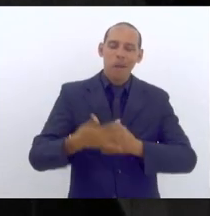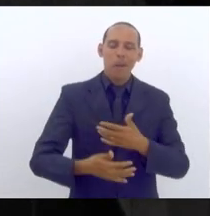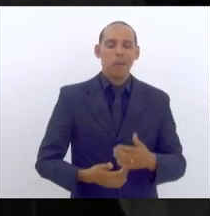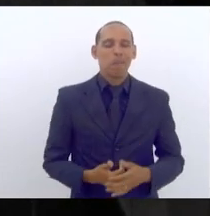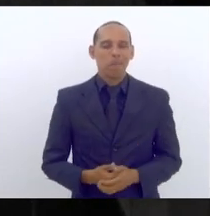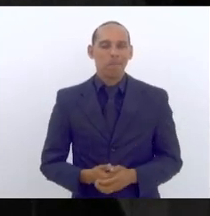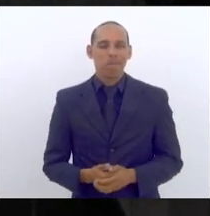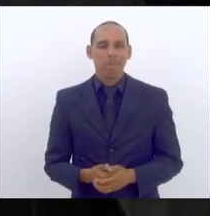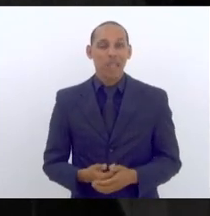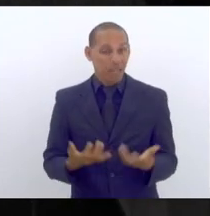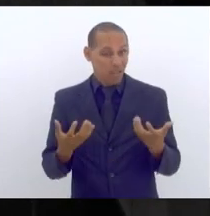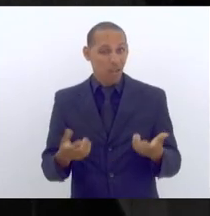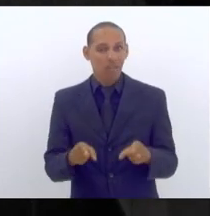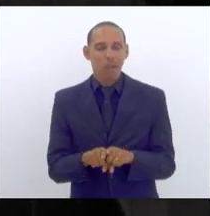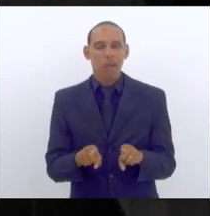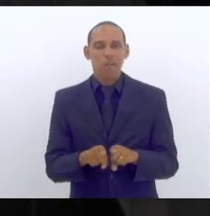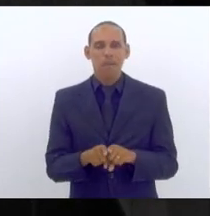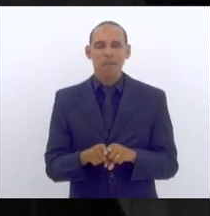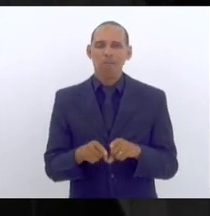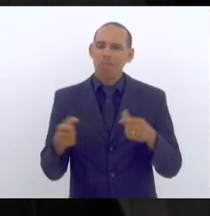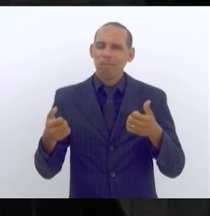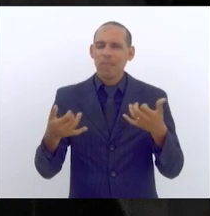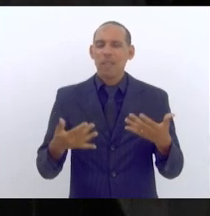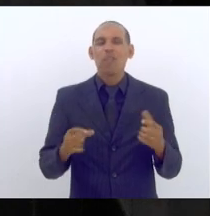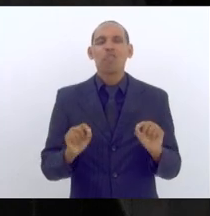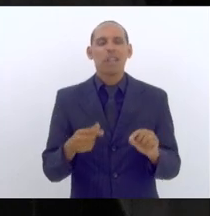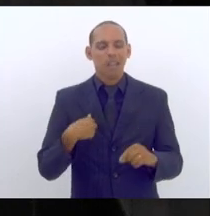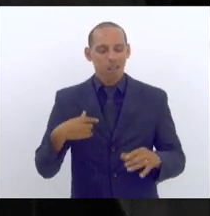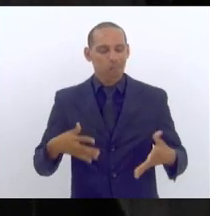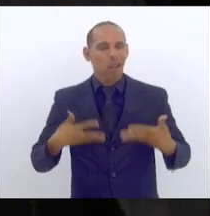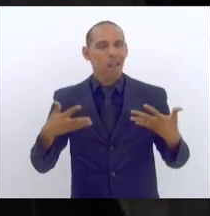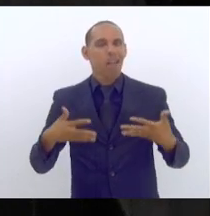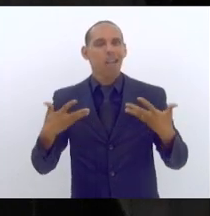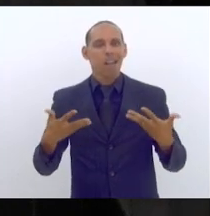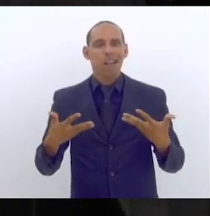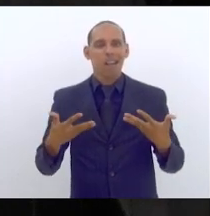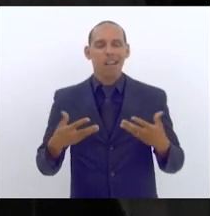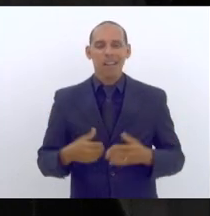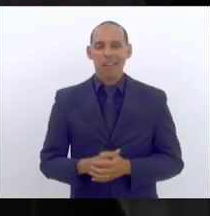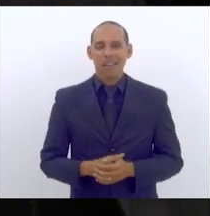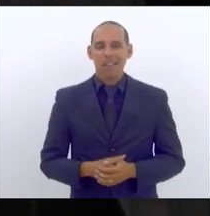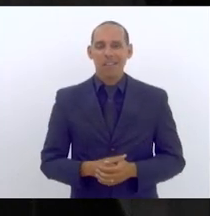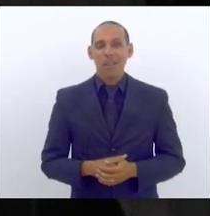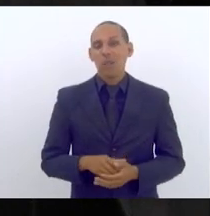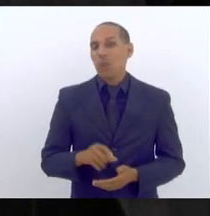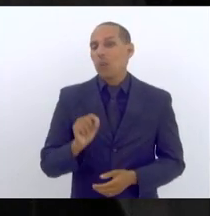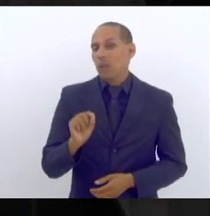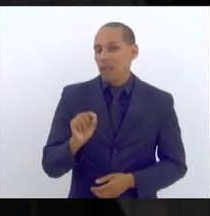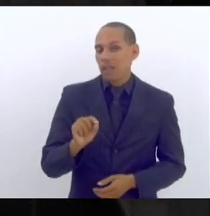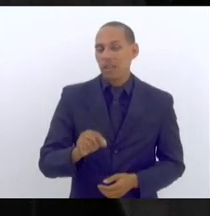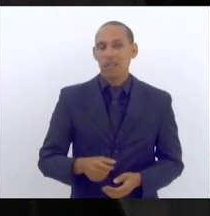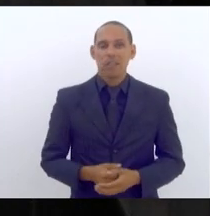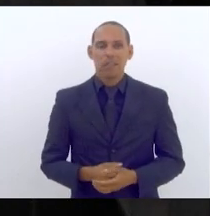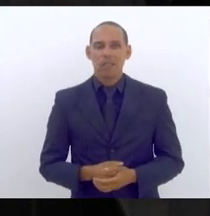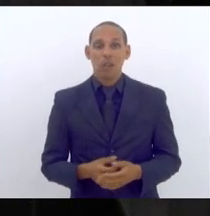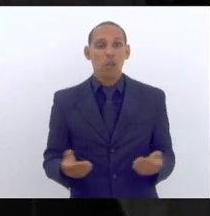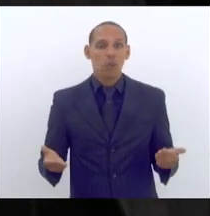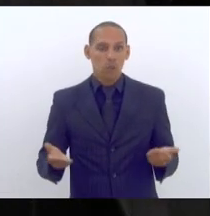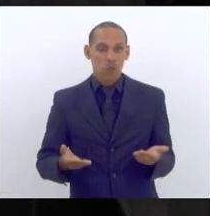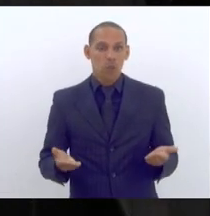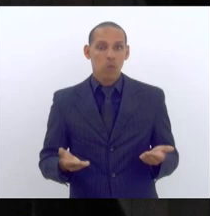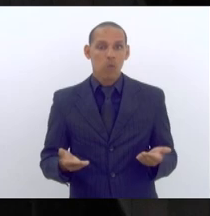eu quero manifestar o meu contentamento o fato de hoje